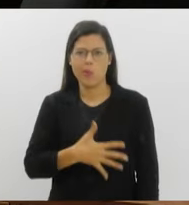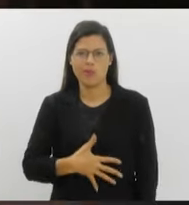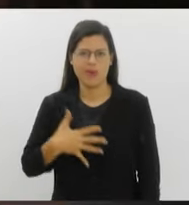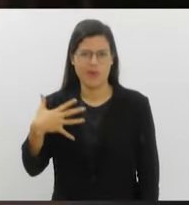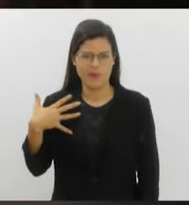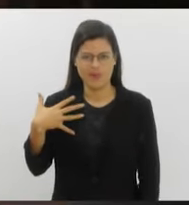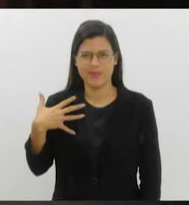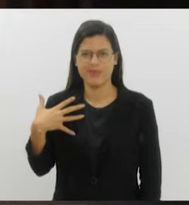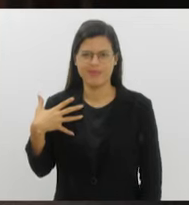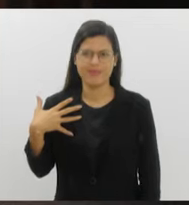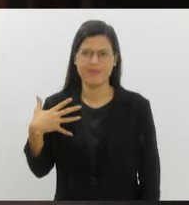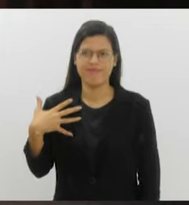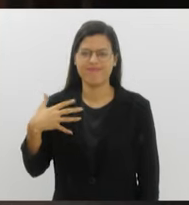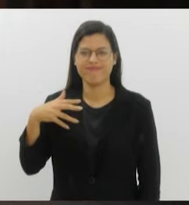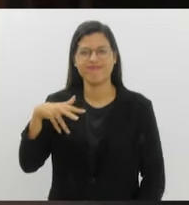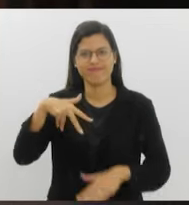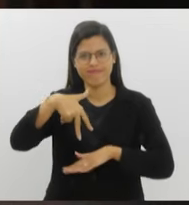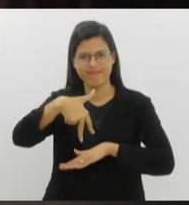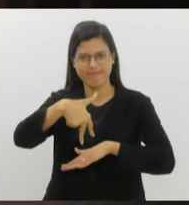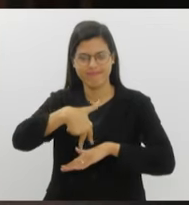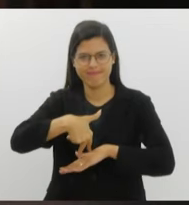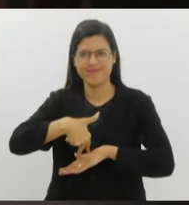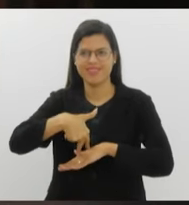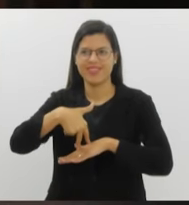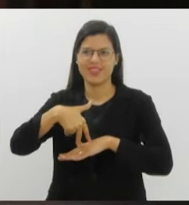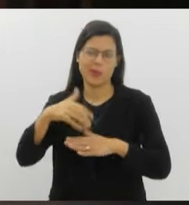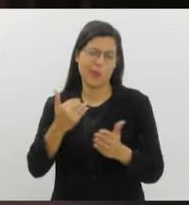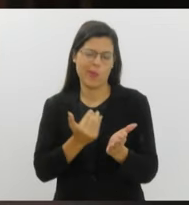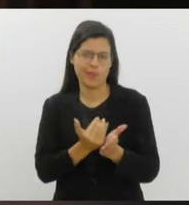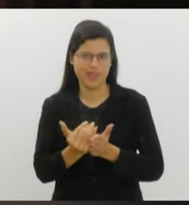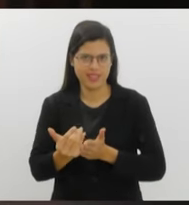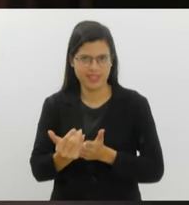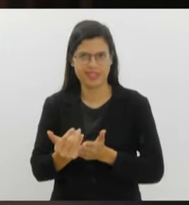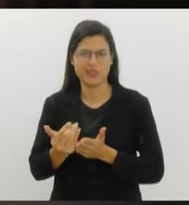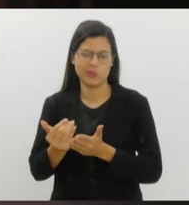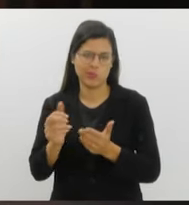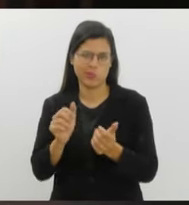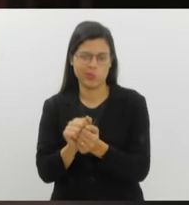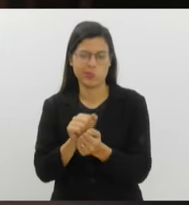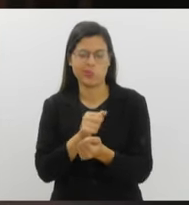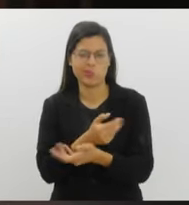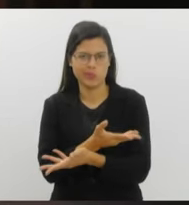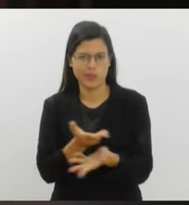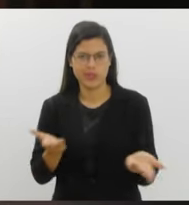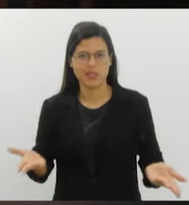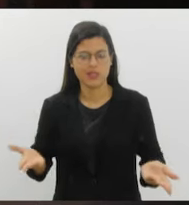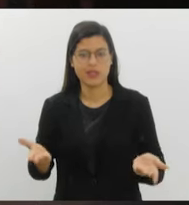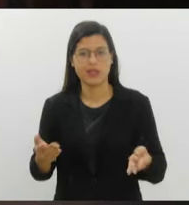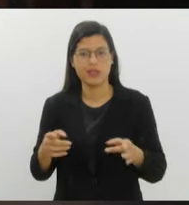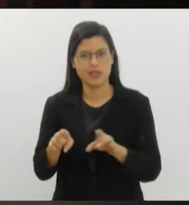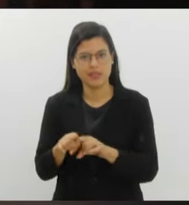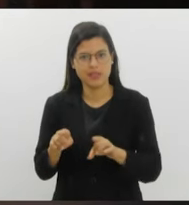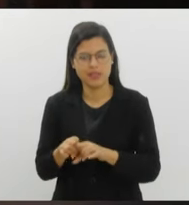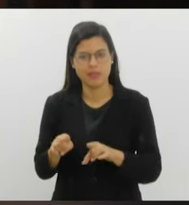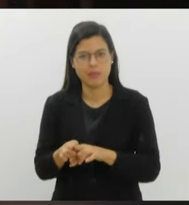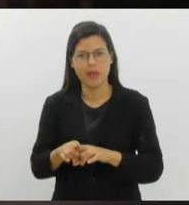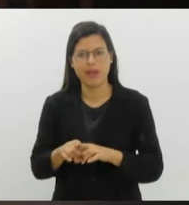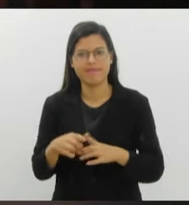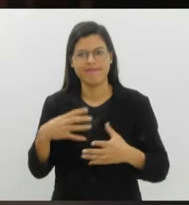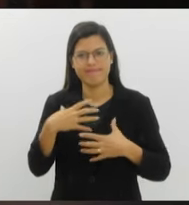grande estar aqui estreando nesse momento com vocês. E uma honra maior ainda em ser